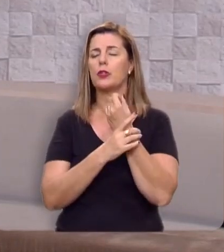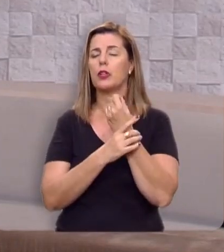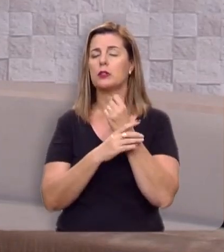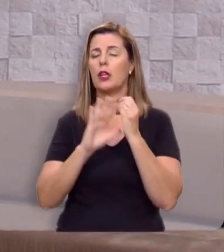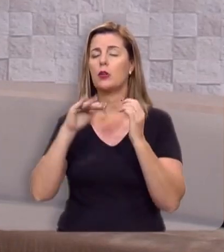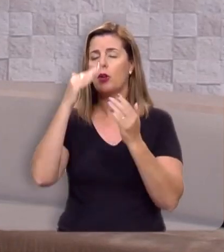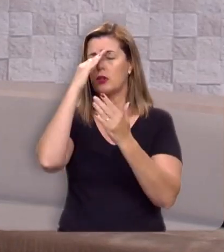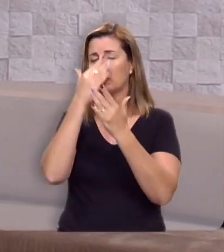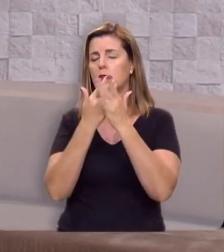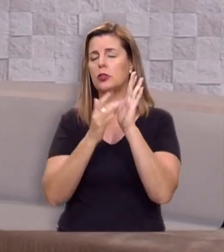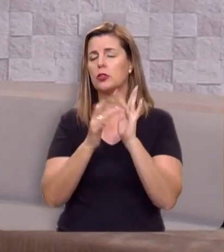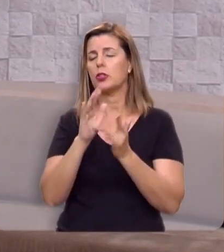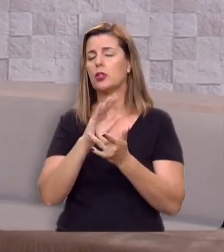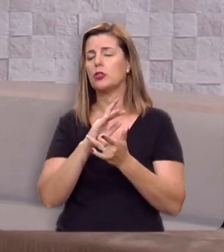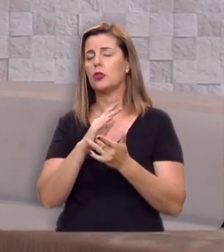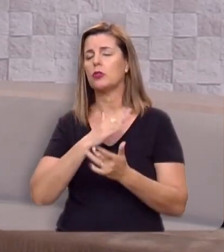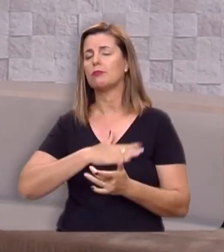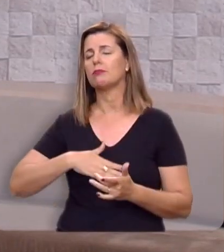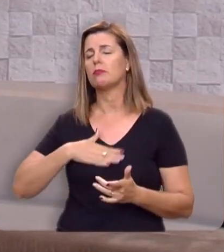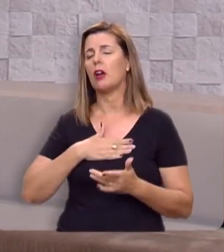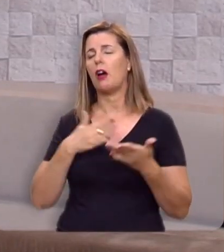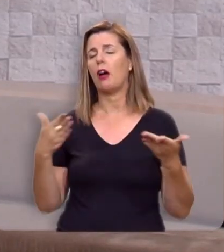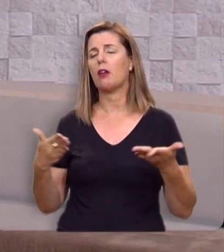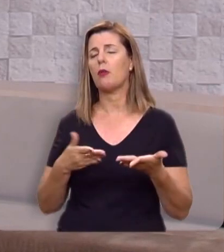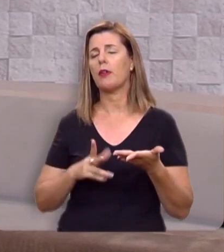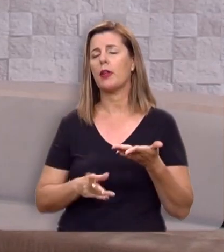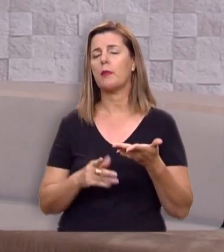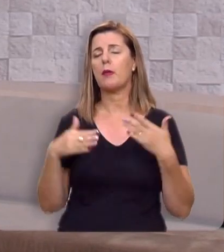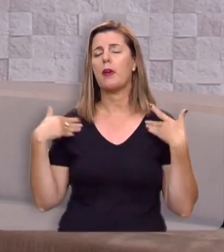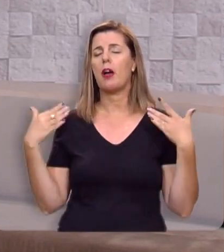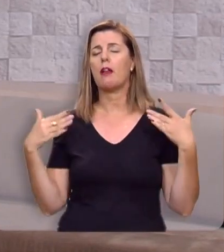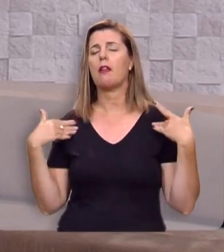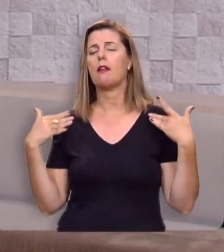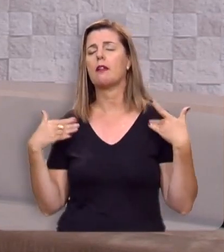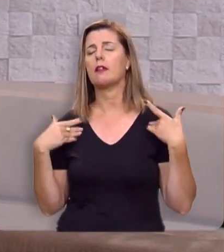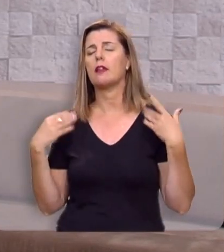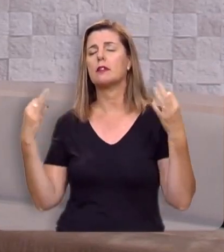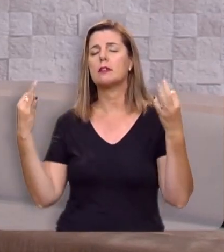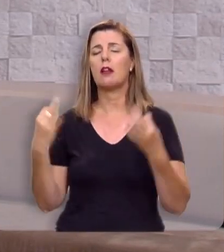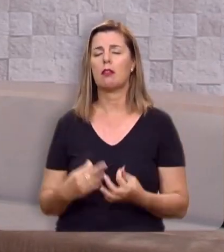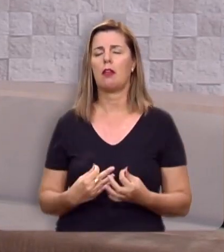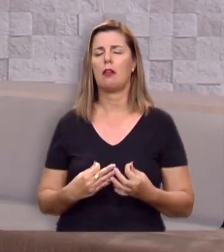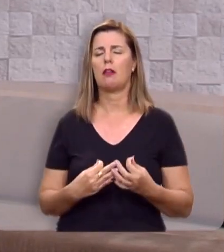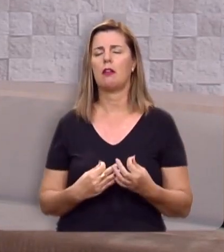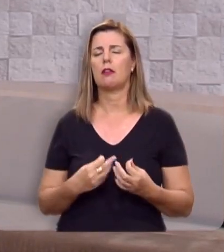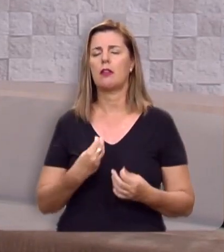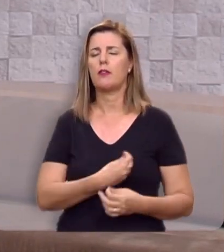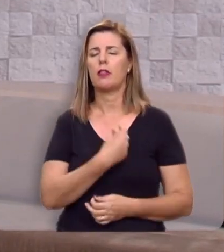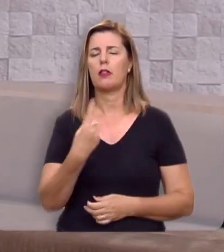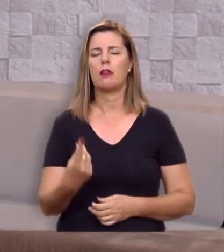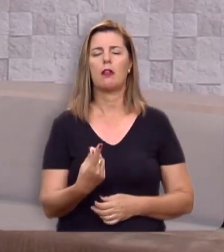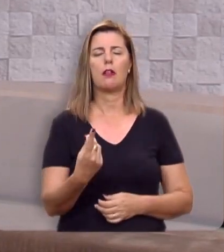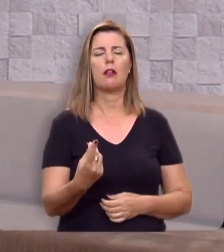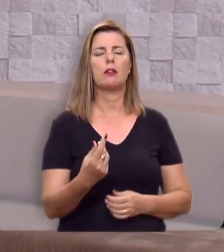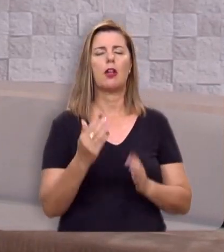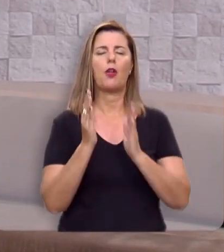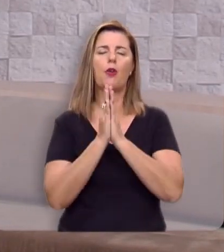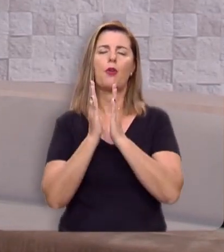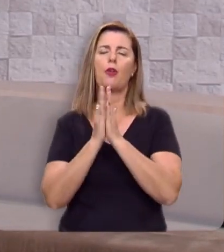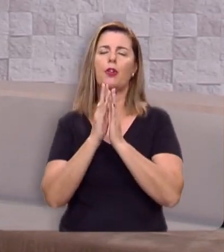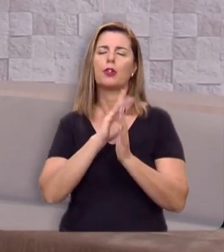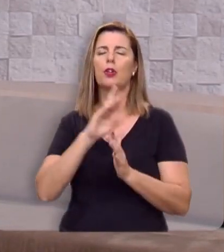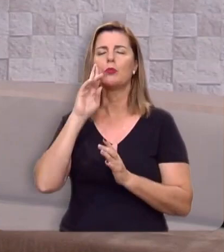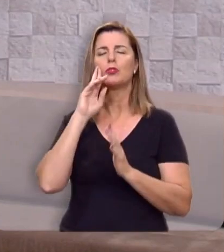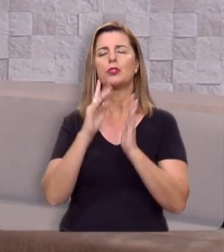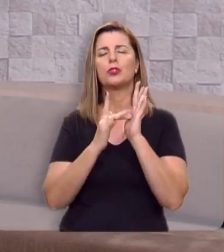ao crer em Jesus, eles desfrutem agora mesmo da alegria e da certeza da vida eterna. Assim eu oro